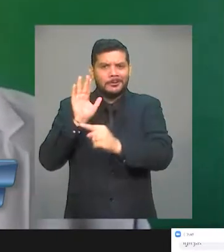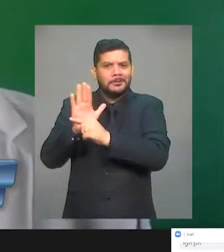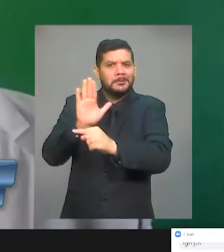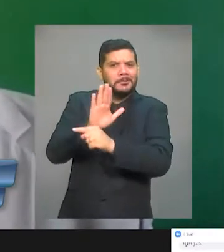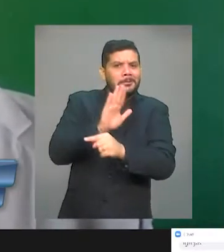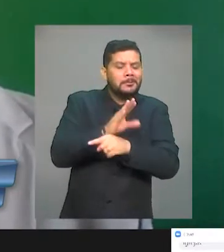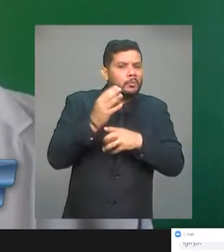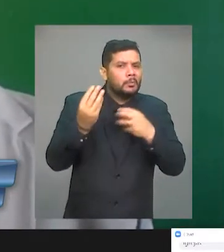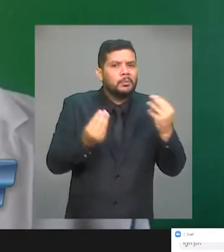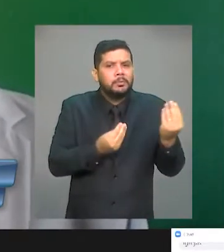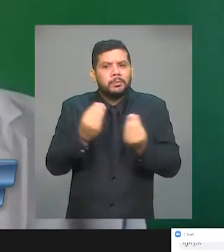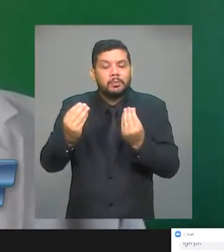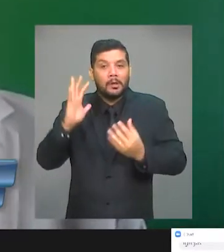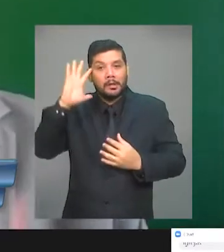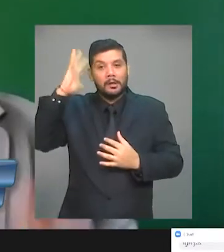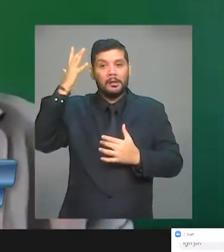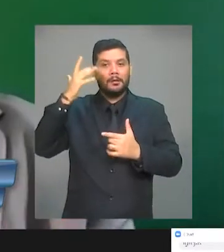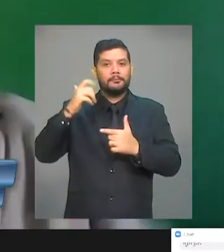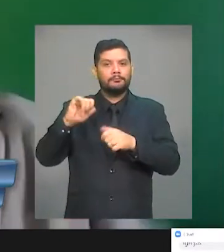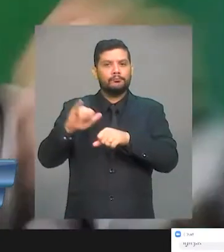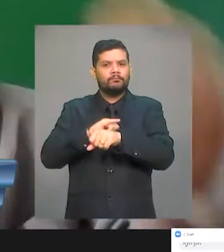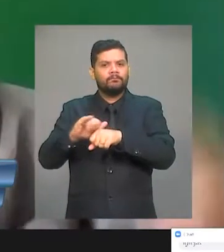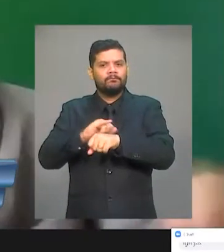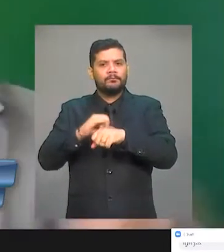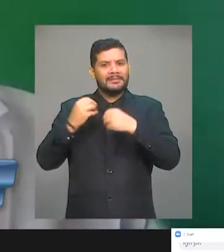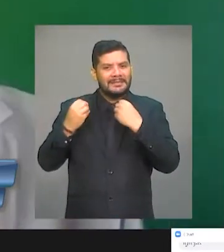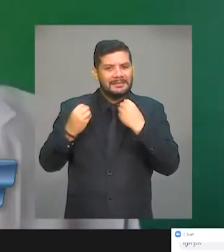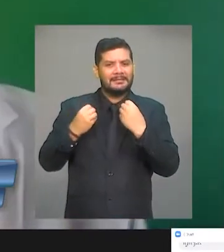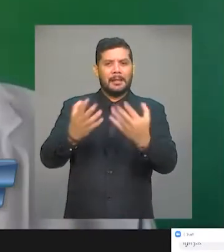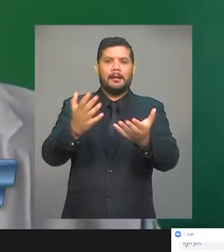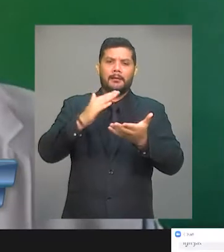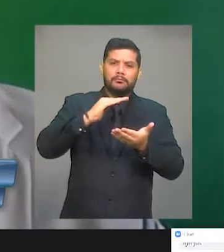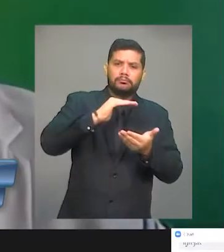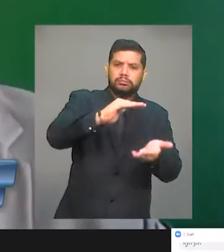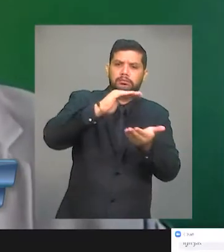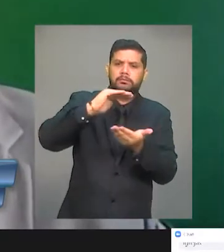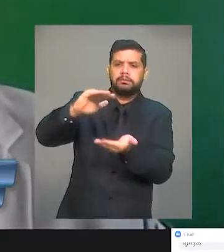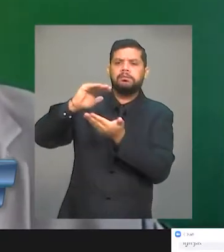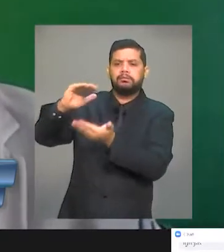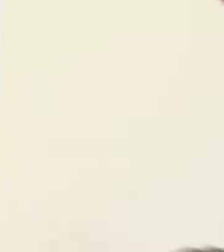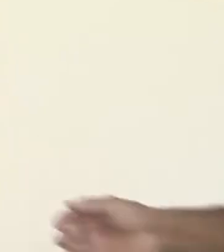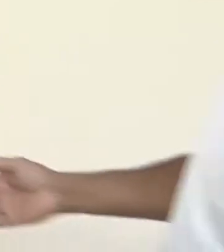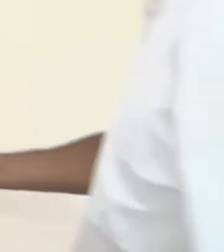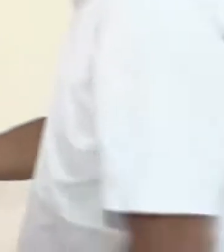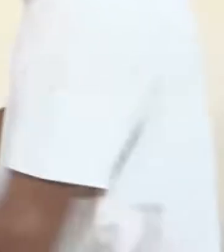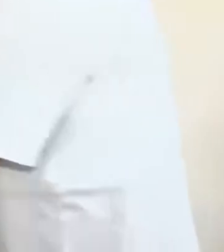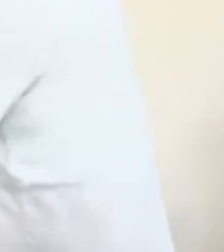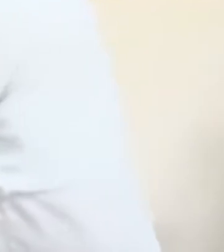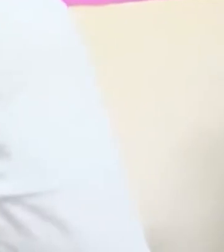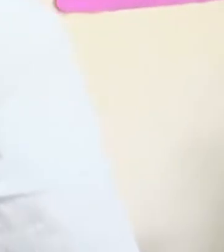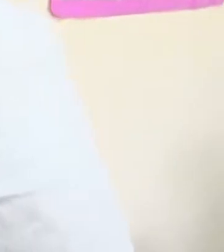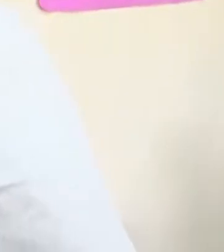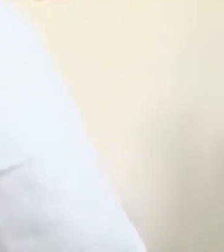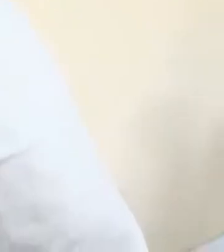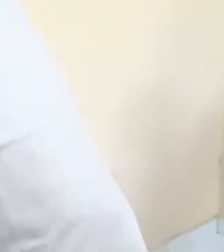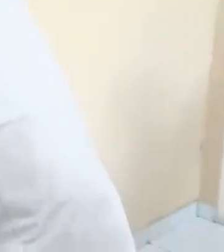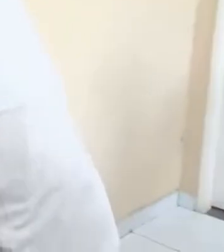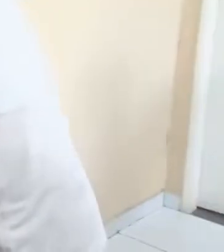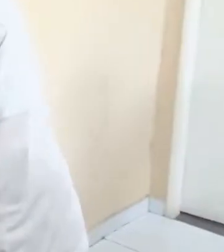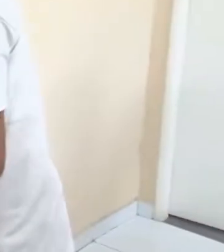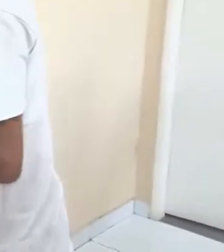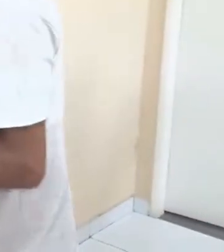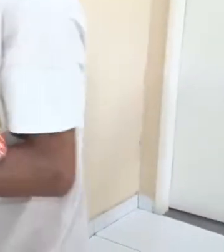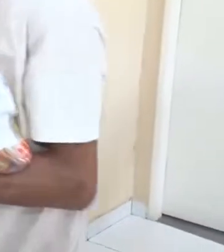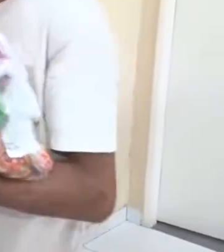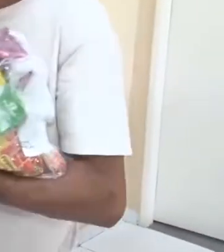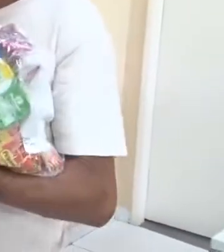de desespero de algumas famílias, a Assembleia chega para marcar presença e dizer que está presente do povo. As ações da Assembleia